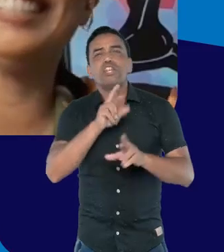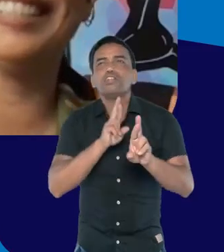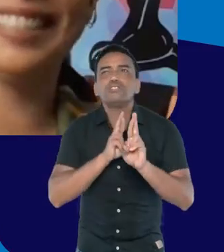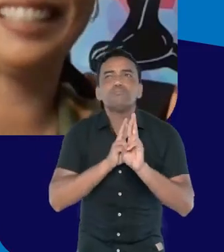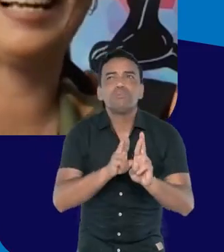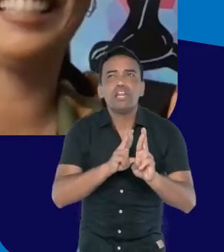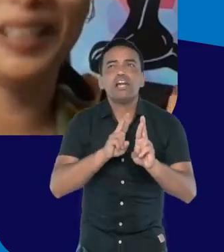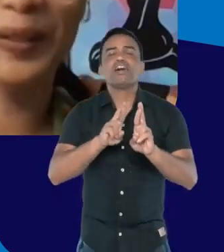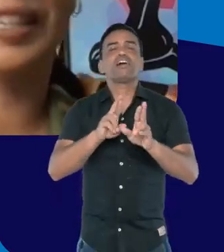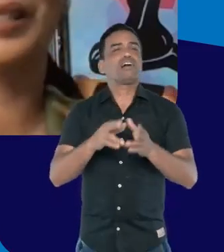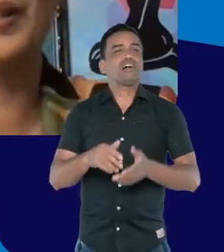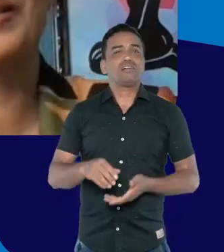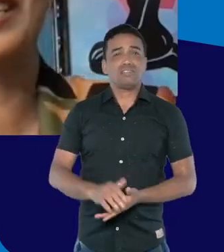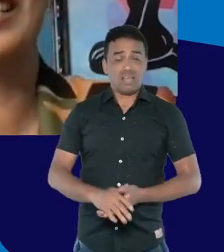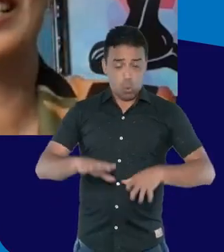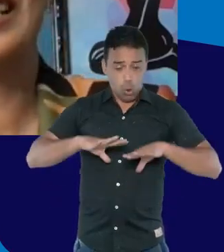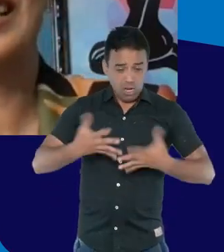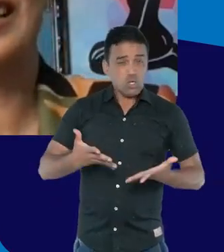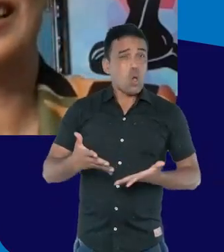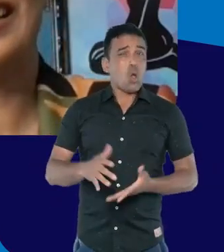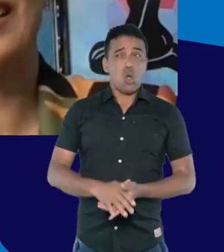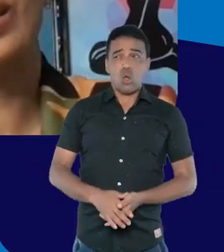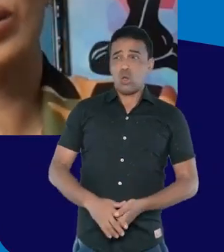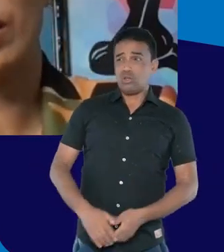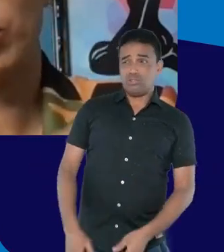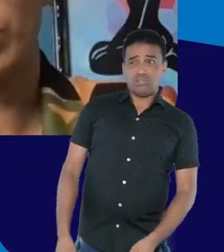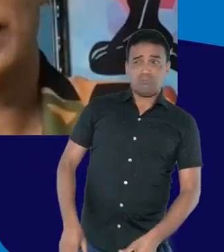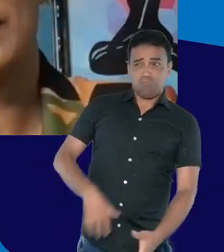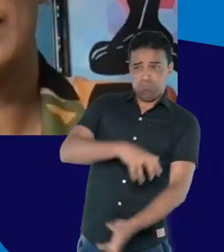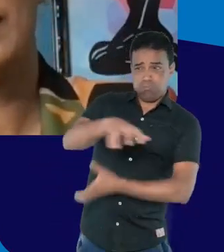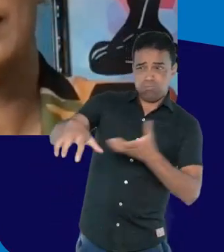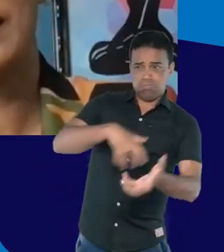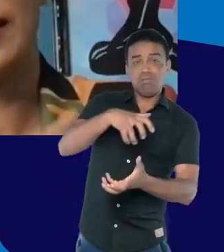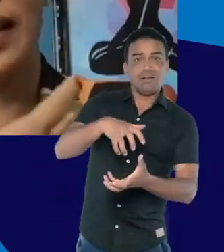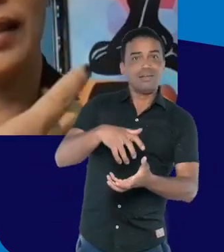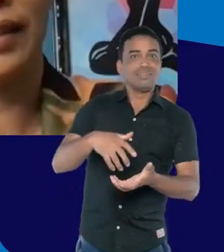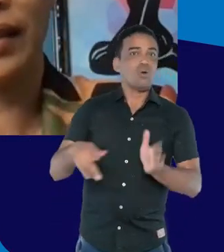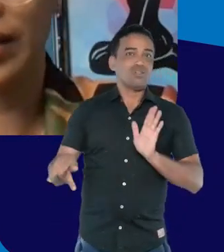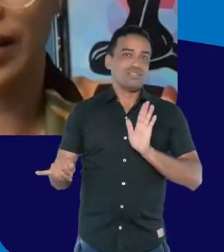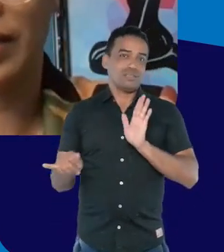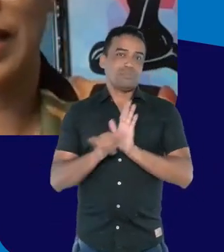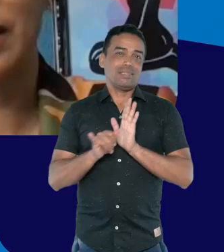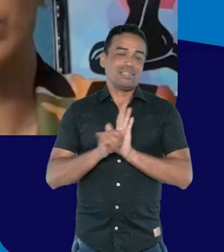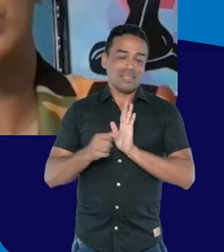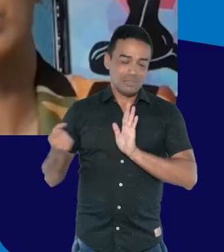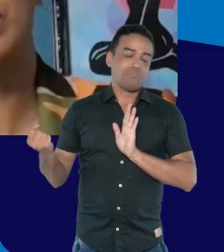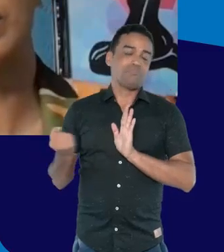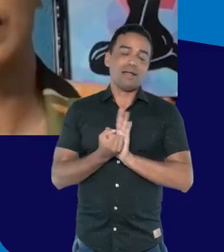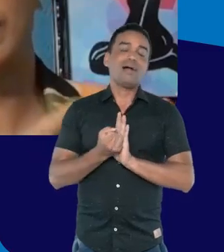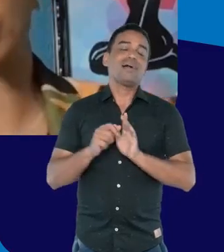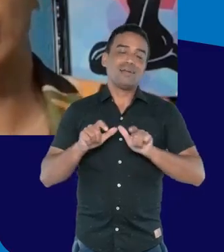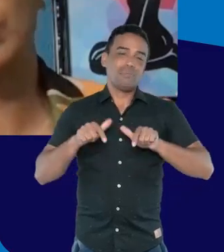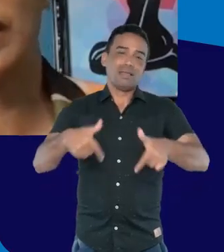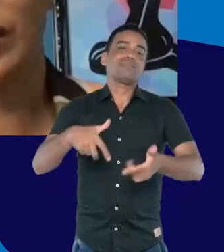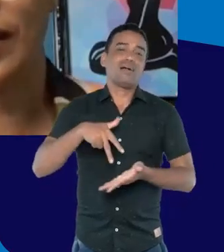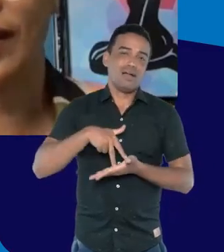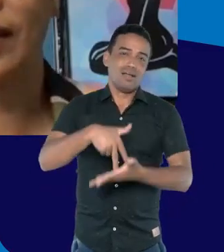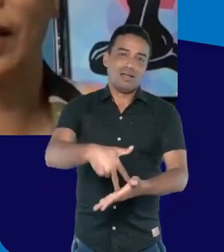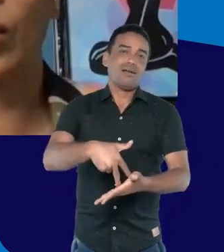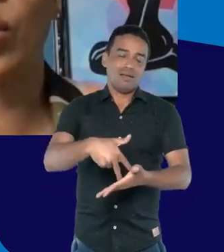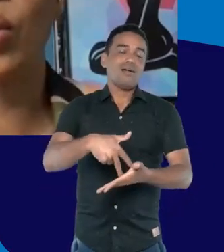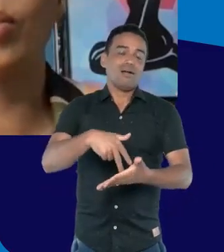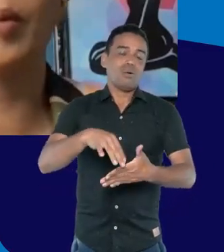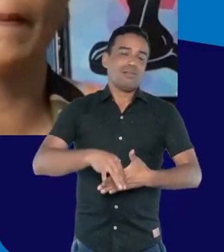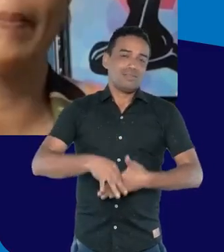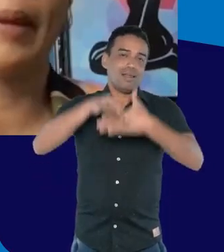esperançosa, né? Indignada e corajosa, e isso está muito presente, né? Tanto nas atuações que eu tenho, nos papéis de